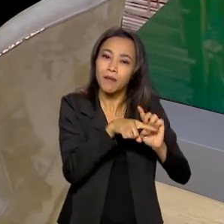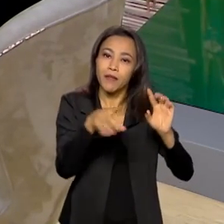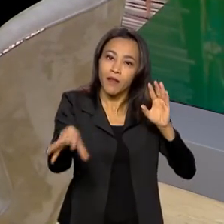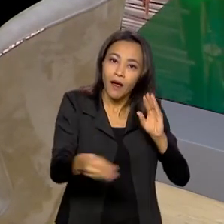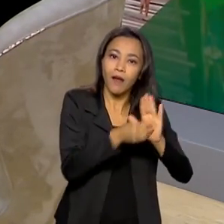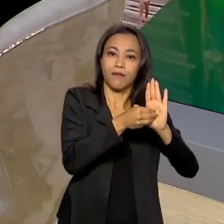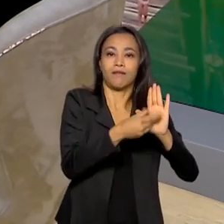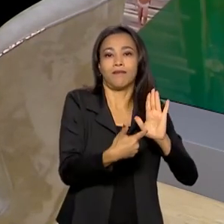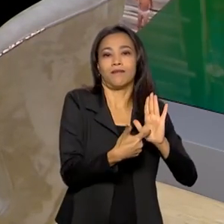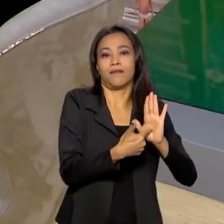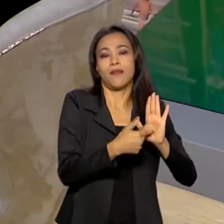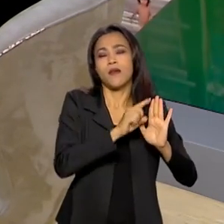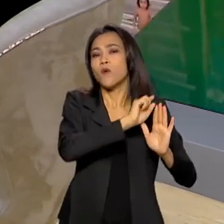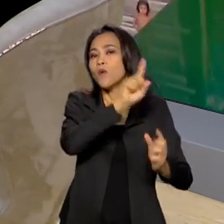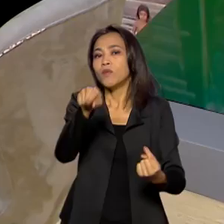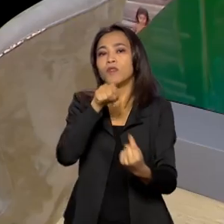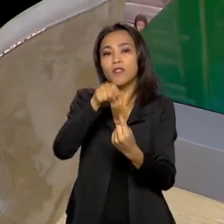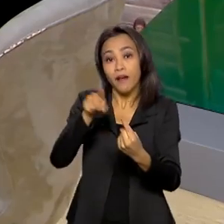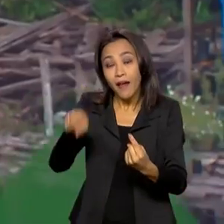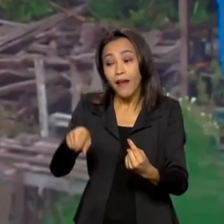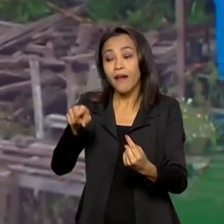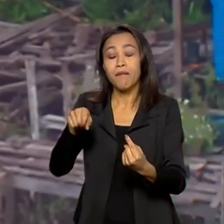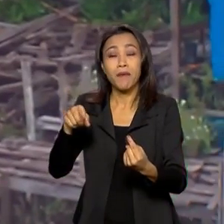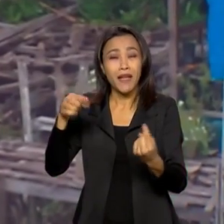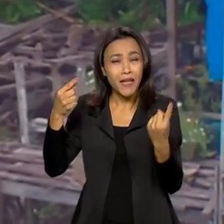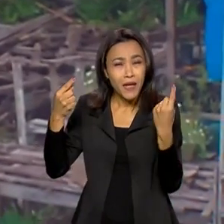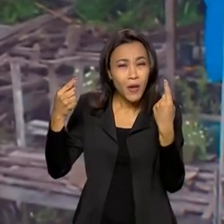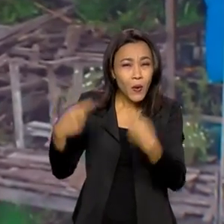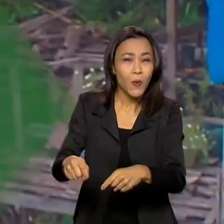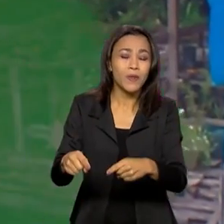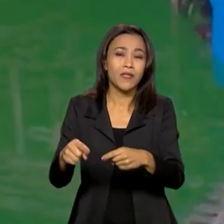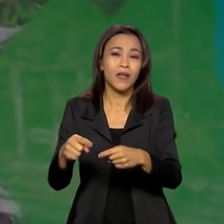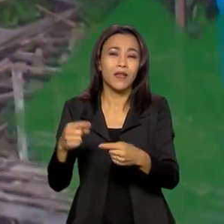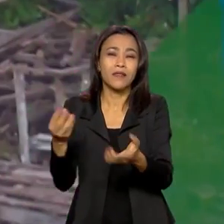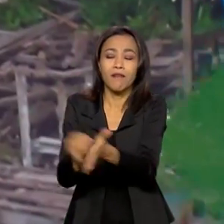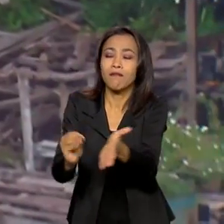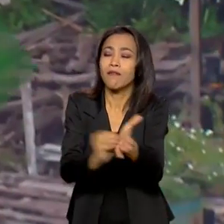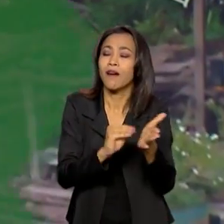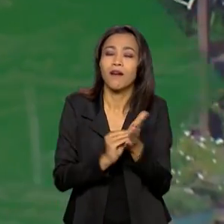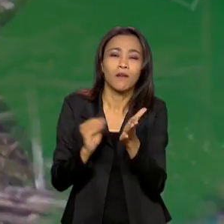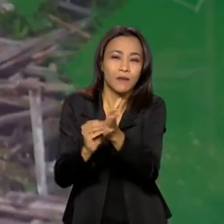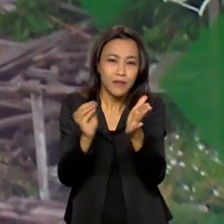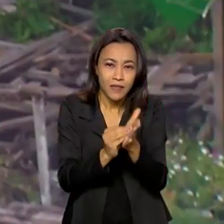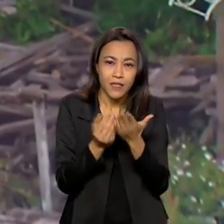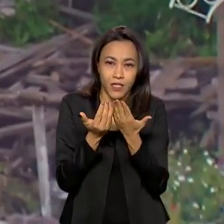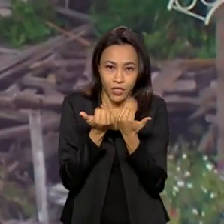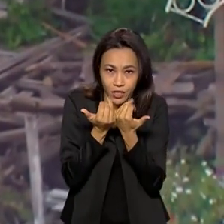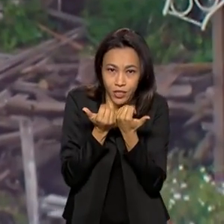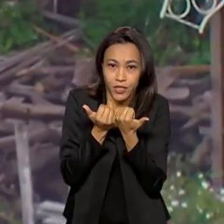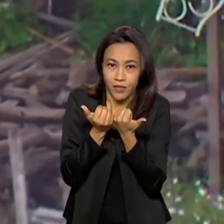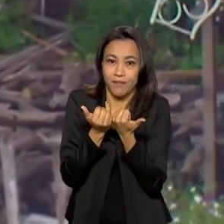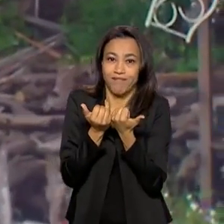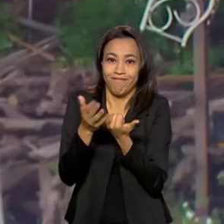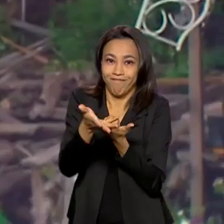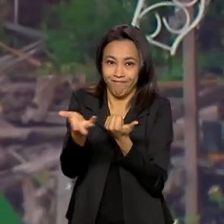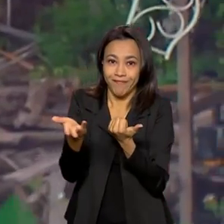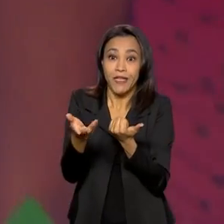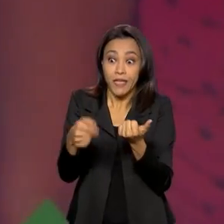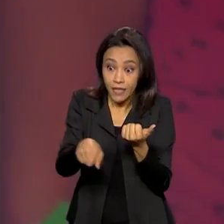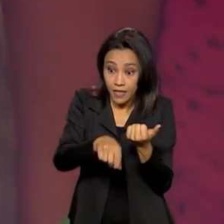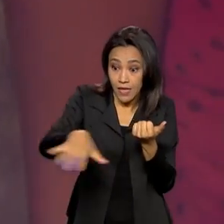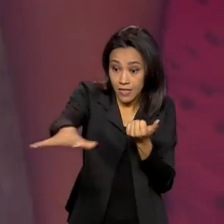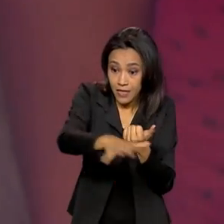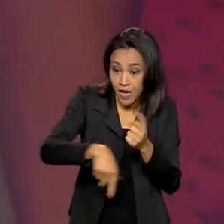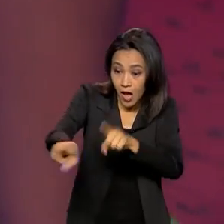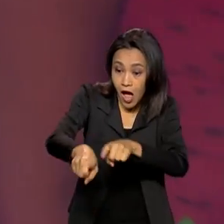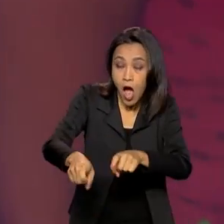eh combater insegurança alimentar né fomentando a produção local de alimentos isso faz